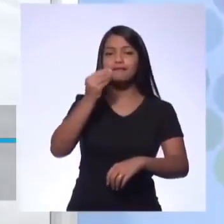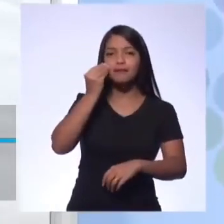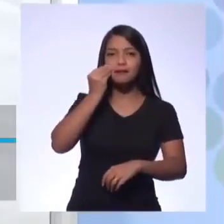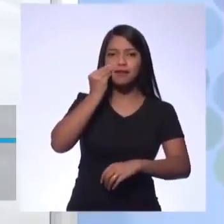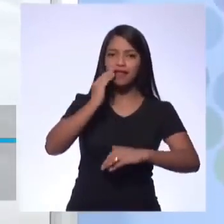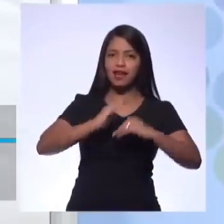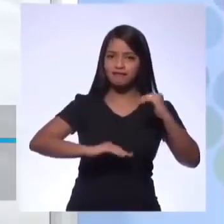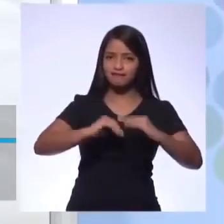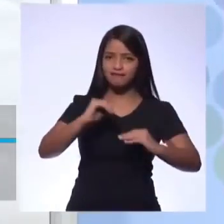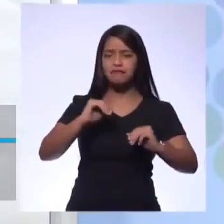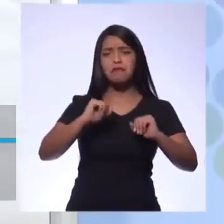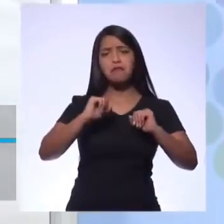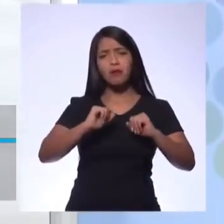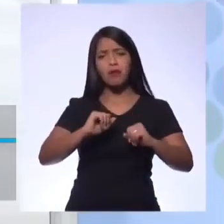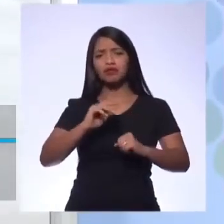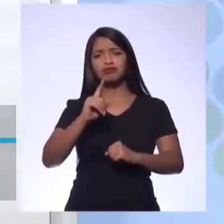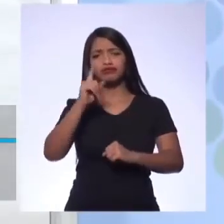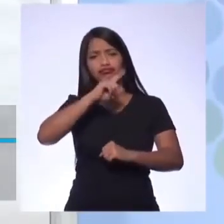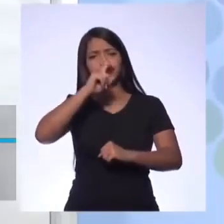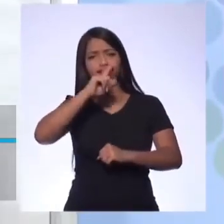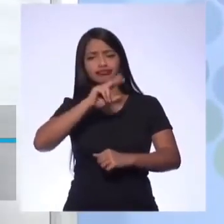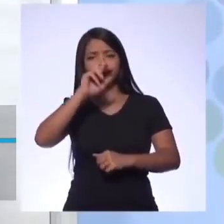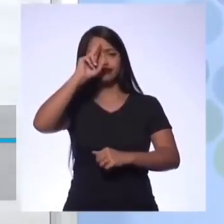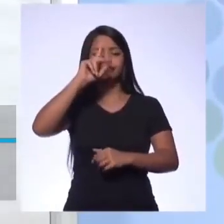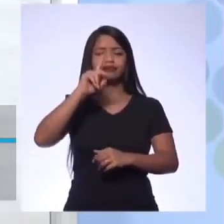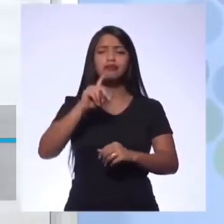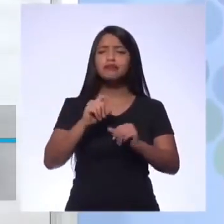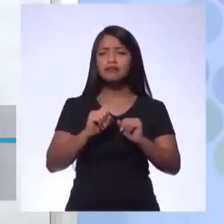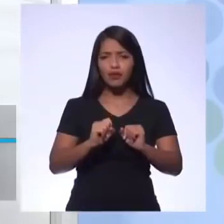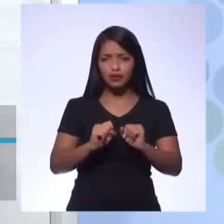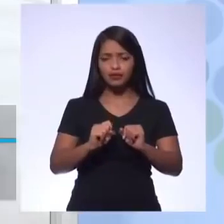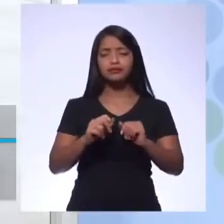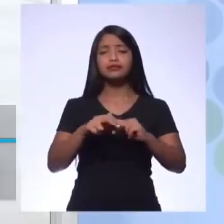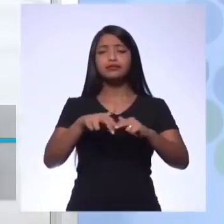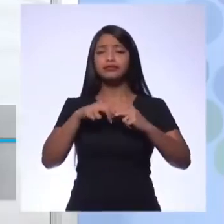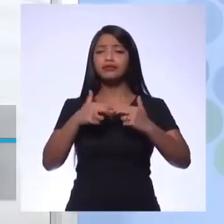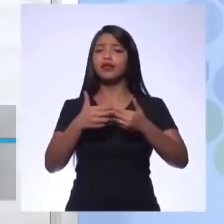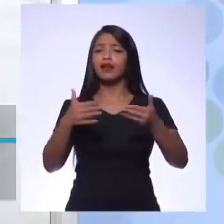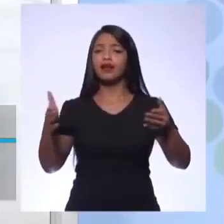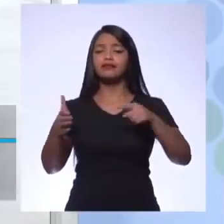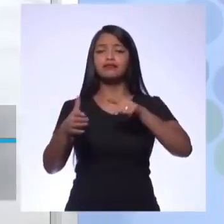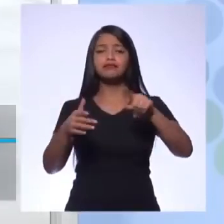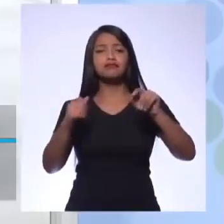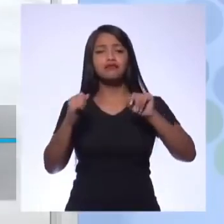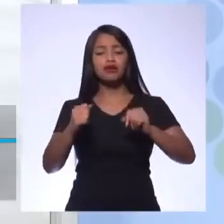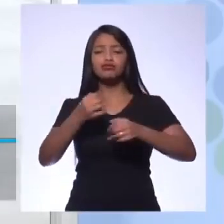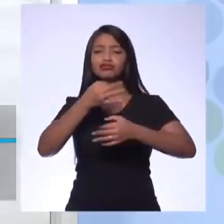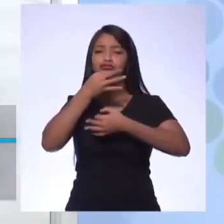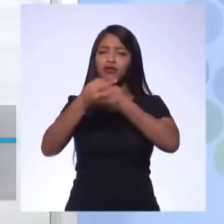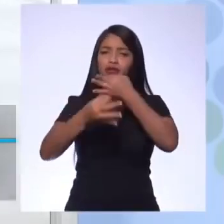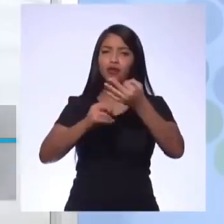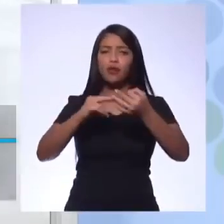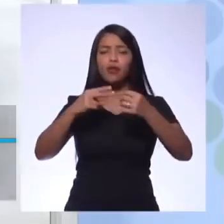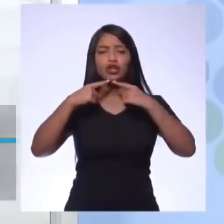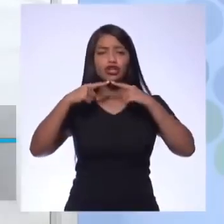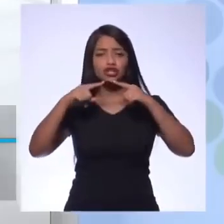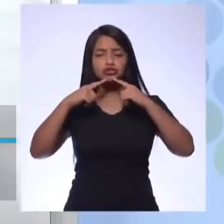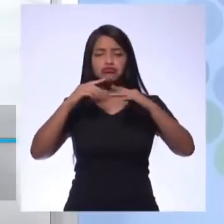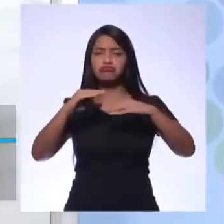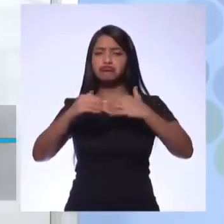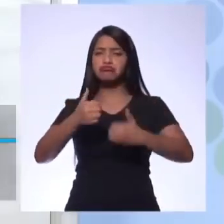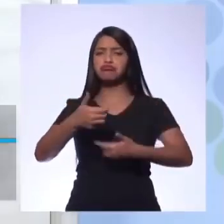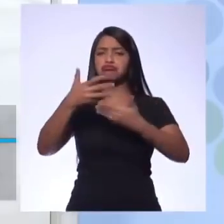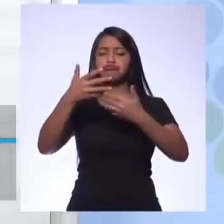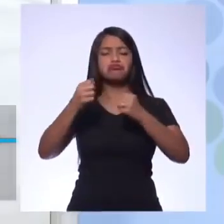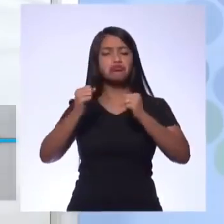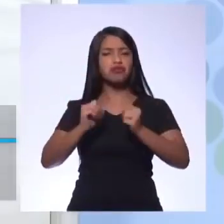aí para as sugestões que vocês tiverem, as críticas, principalmente, né, professor Edjoel, o que ficou bom